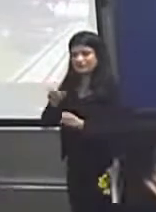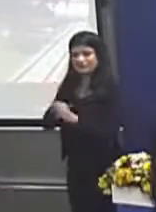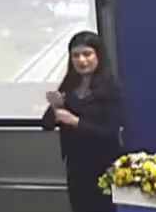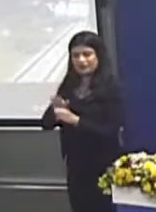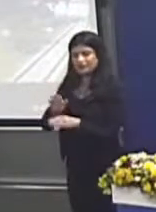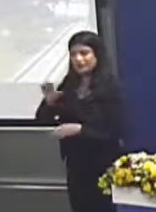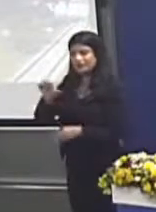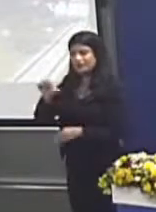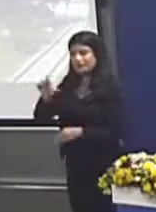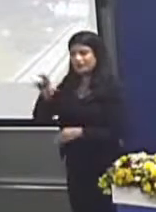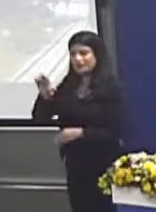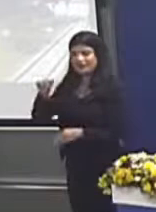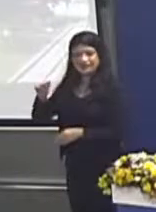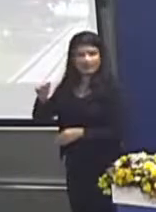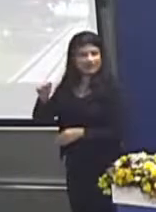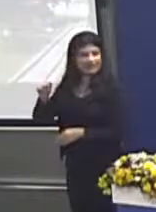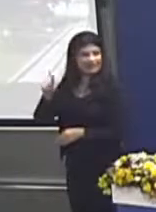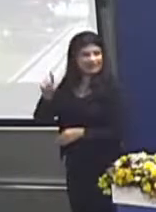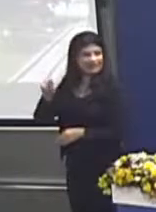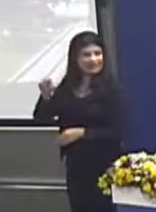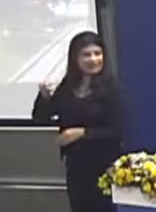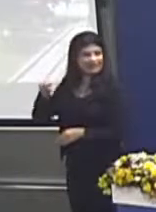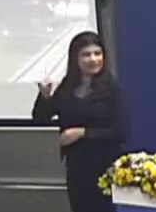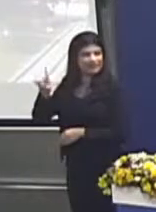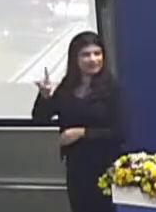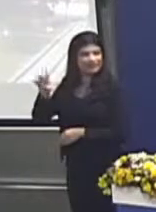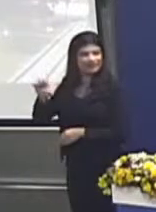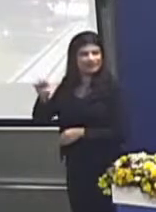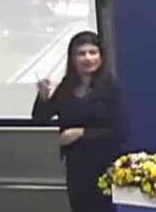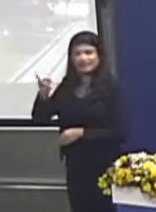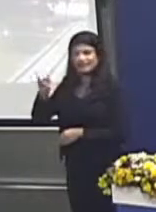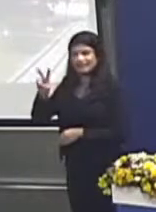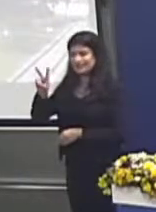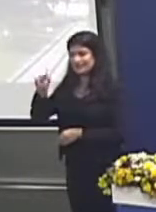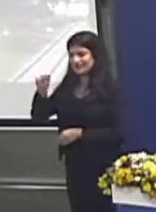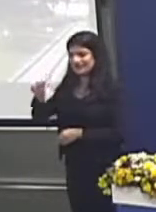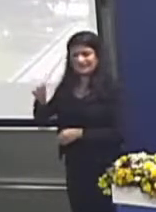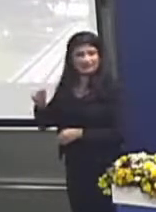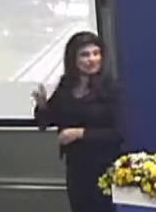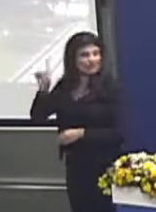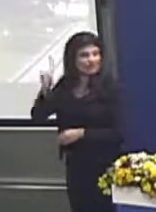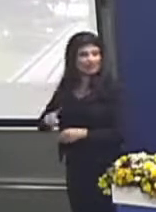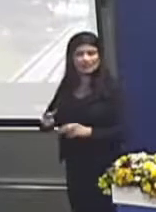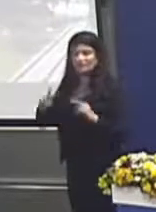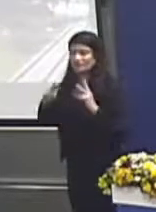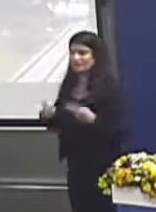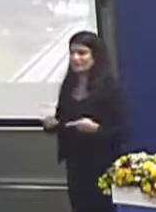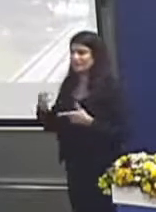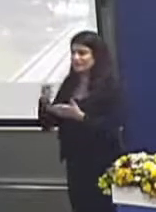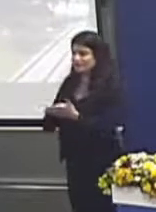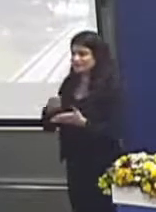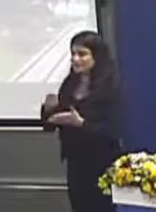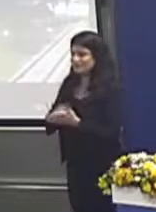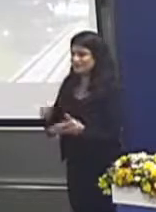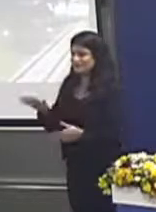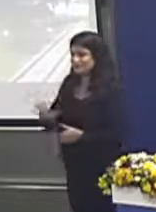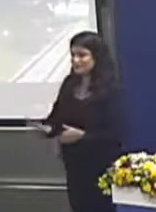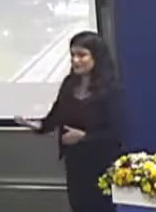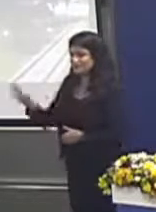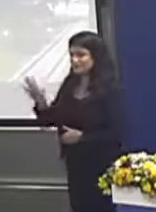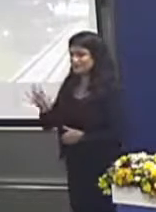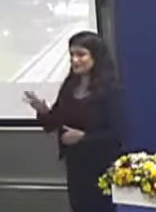Célia Zenaide da Silva para receber a homenagem pela Comissão de Direitos Humanos do Conselho Federal de